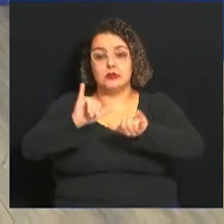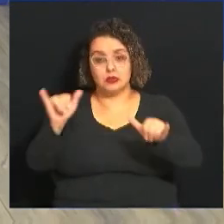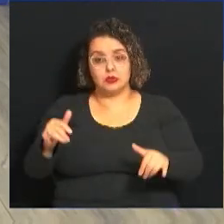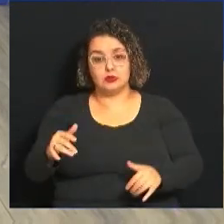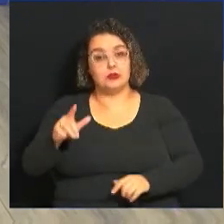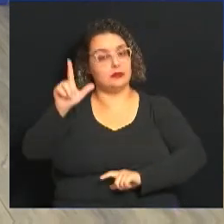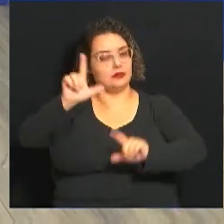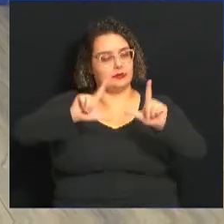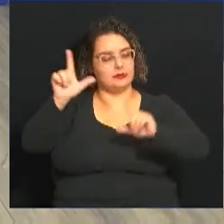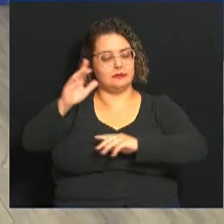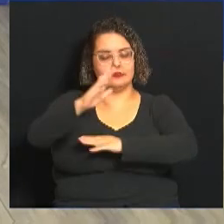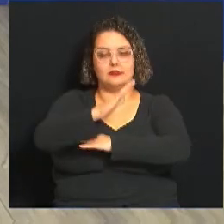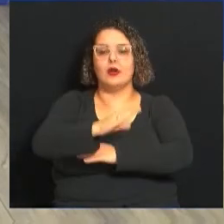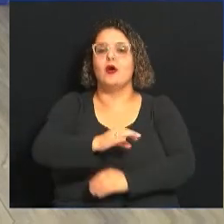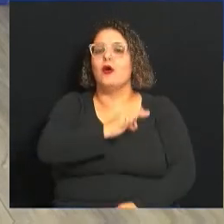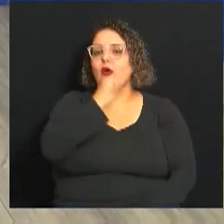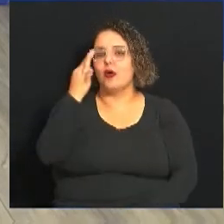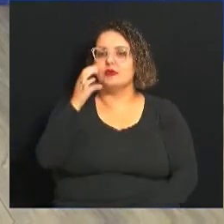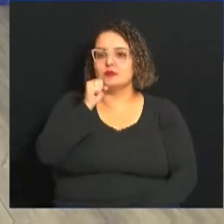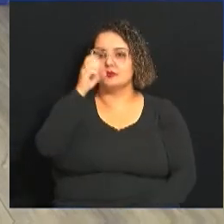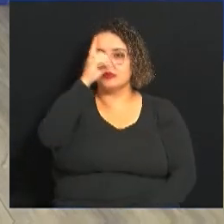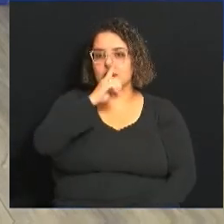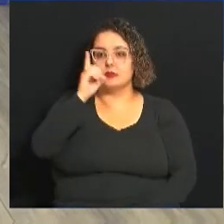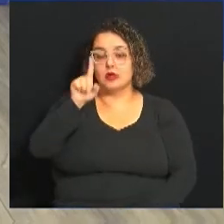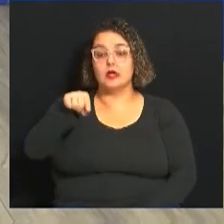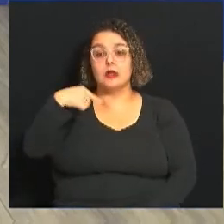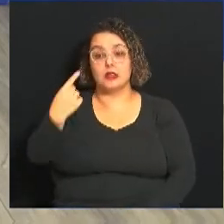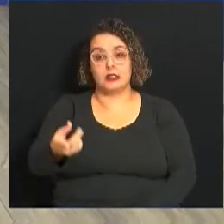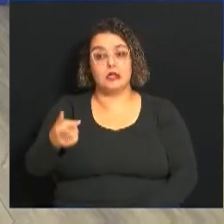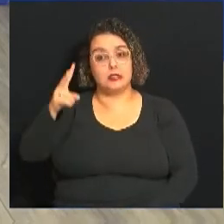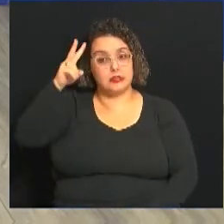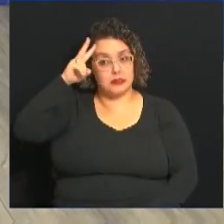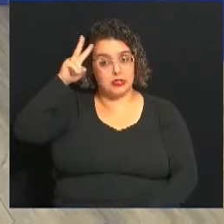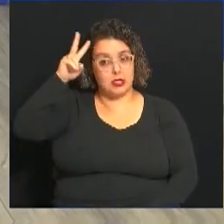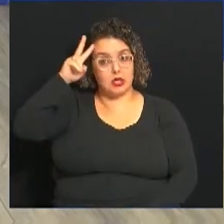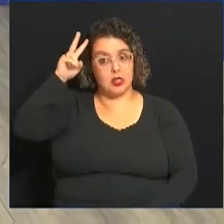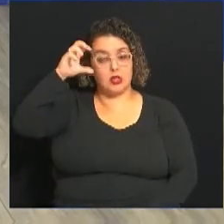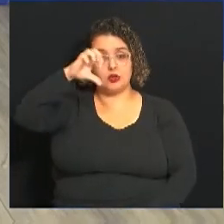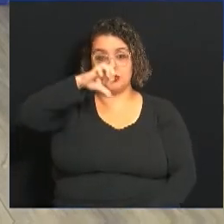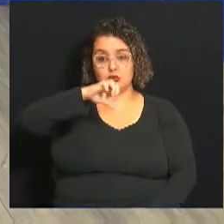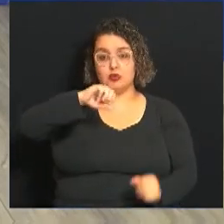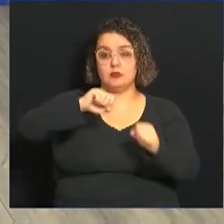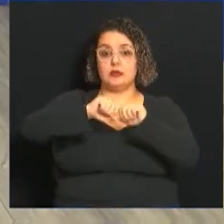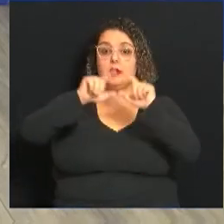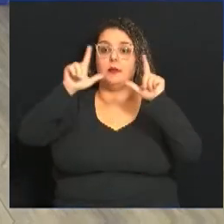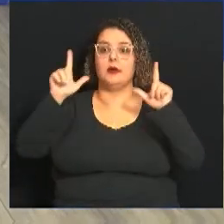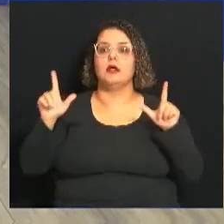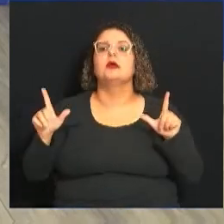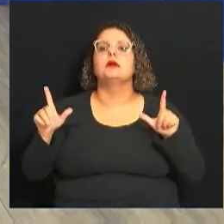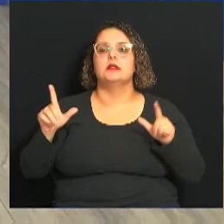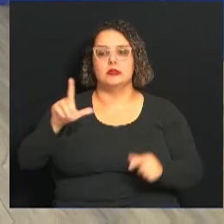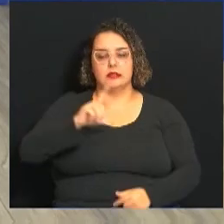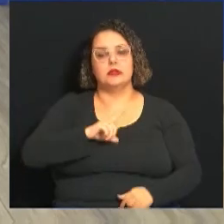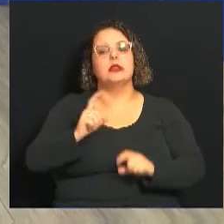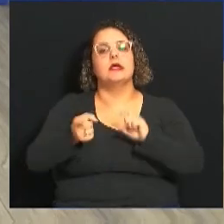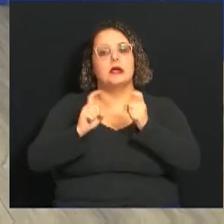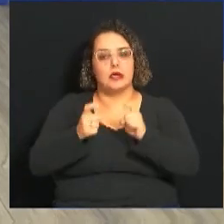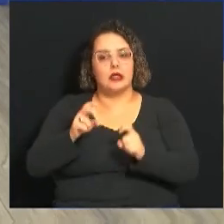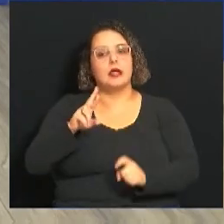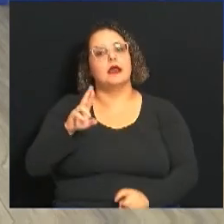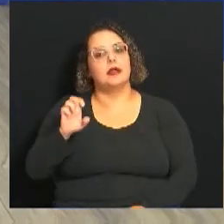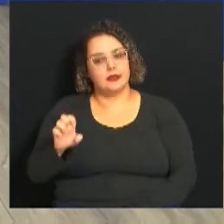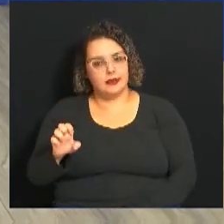de semana e reforço aqui, hein, na próxima segunda-feira, às 9 horas da manhã, tem a reunião